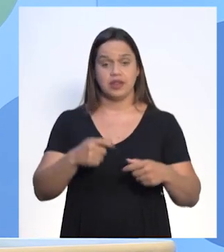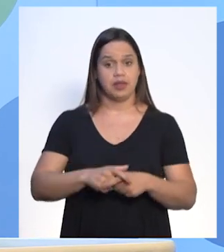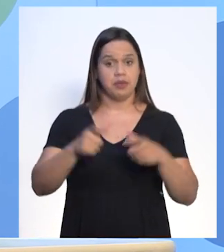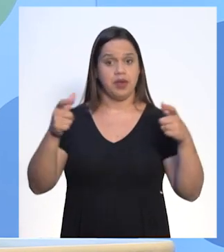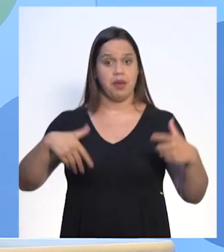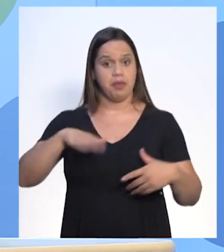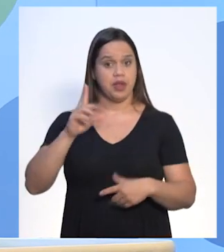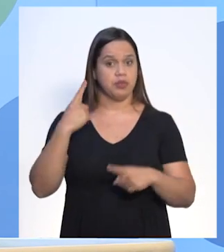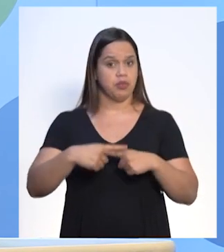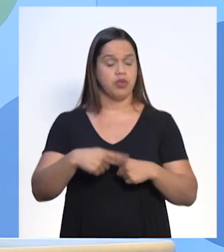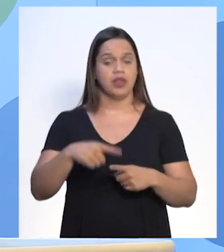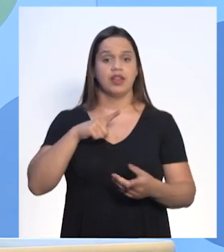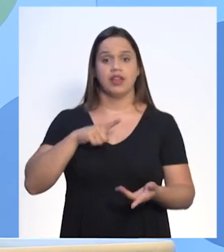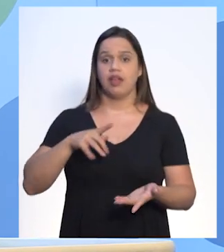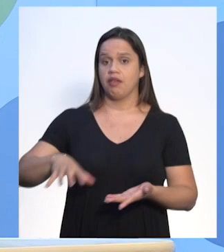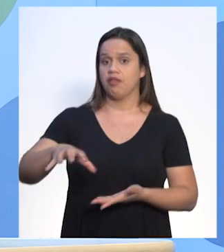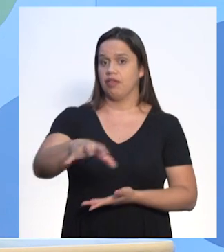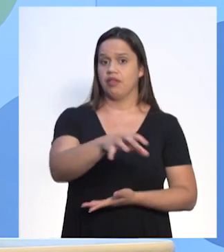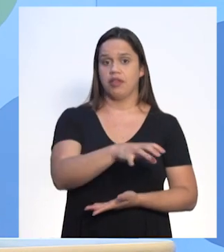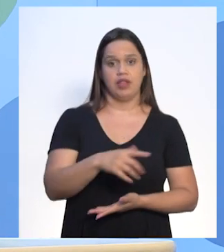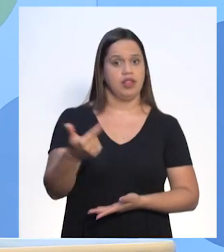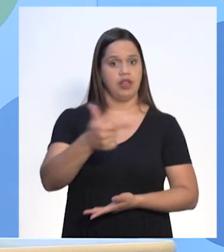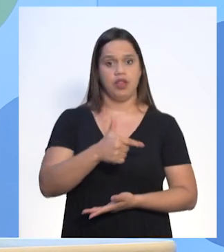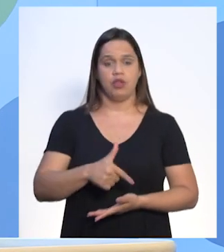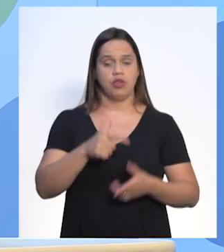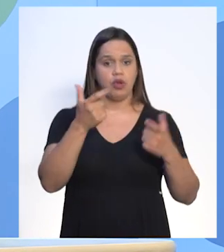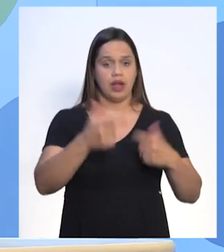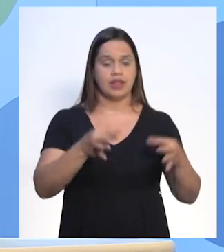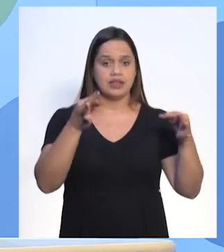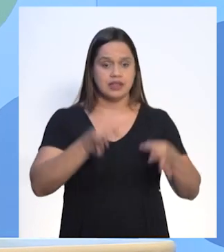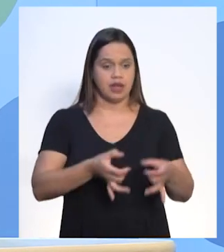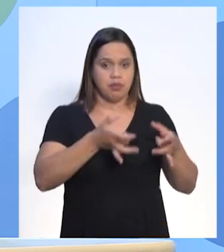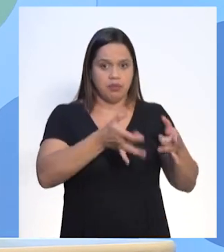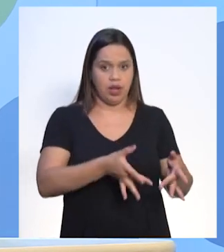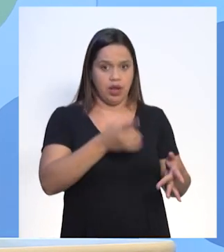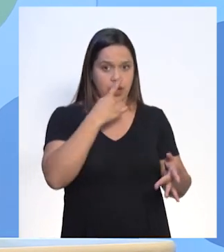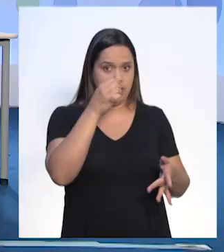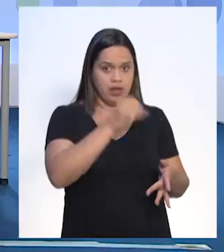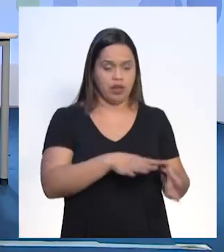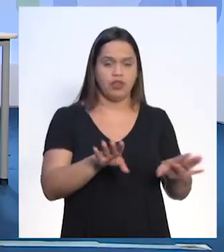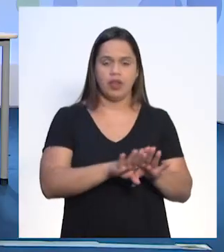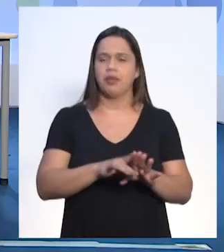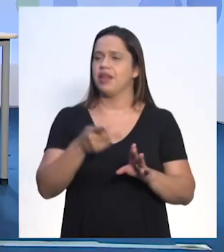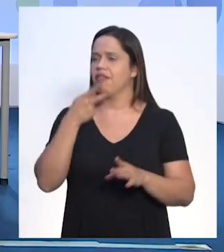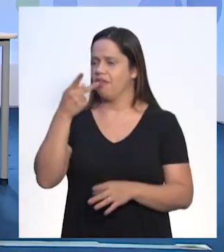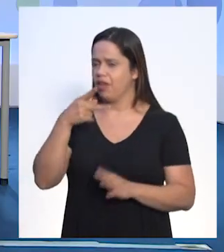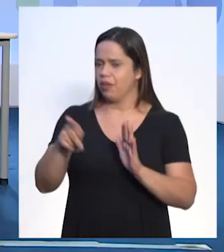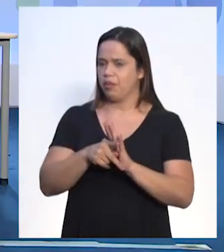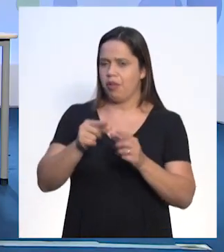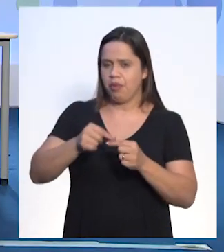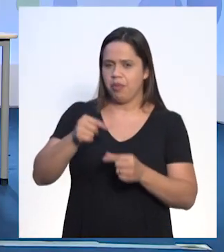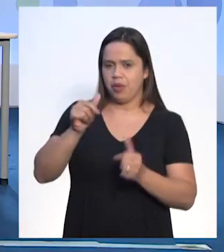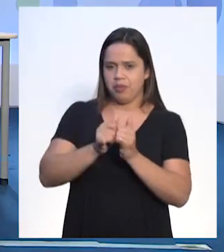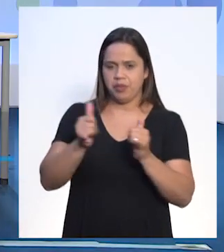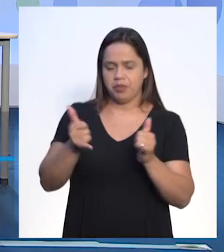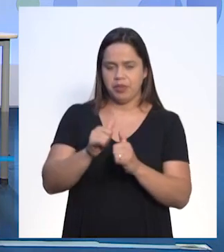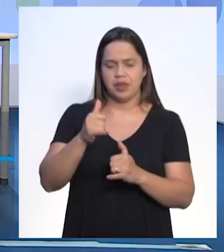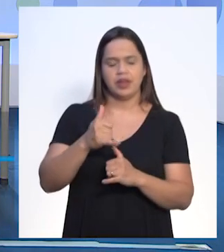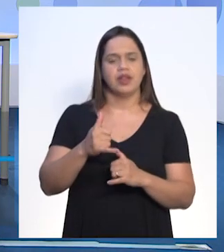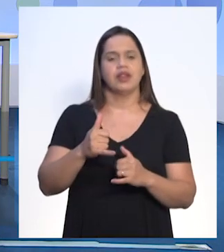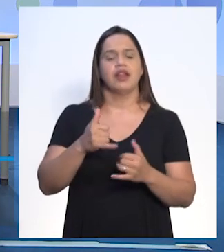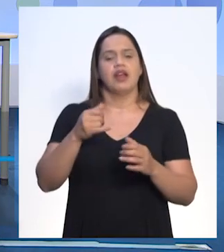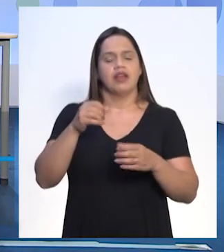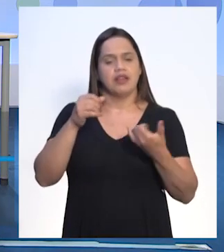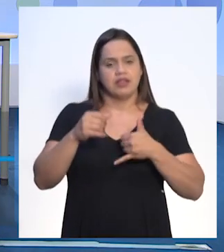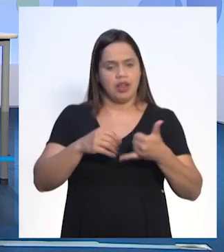pois muitas áreas não possuem descarte correto, né? Até estava comentando da questão das pilhas, né? O que a gente faz com pilhas,